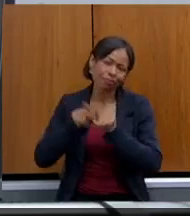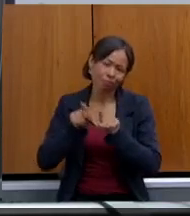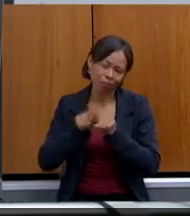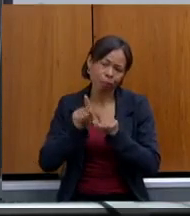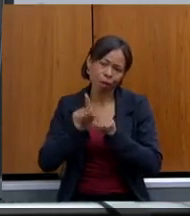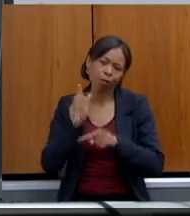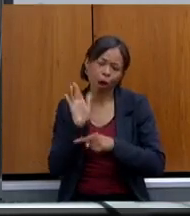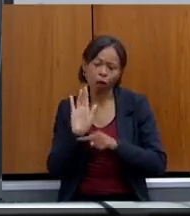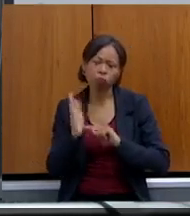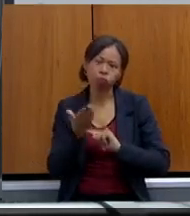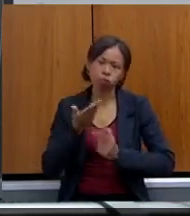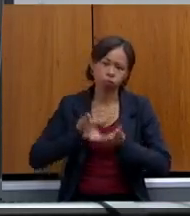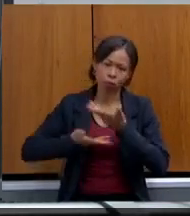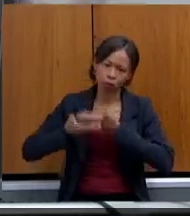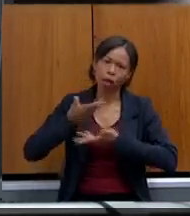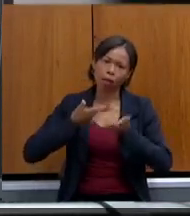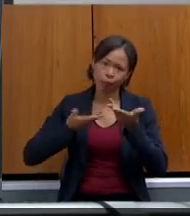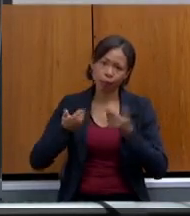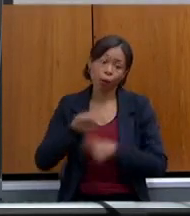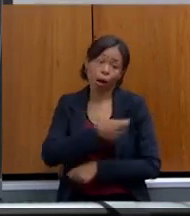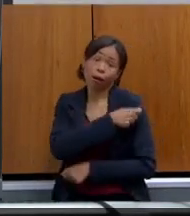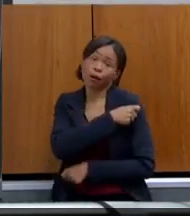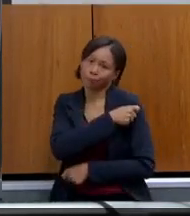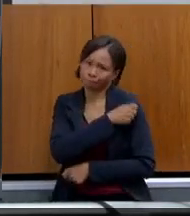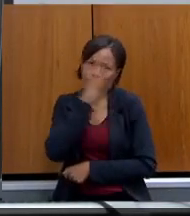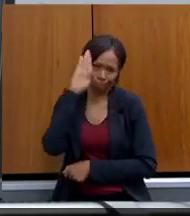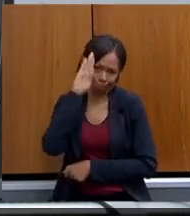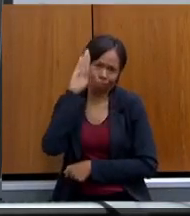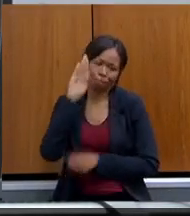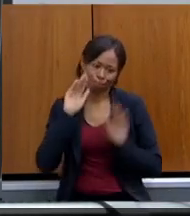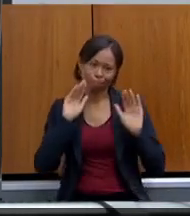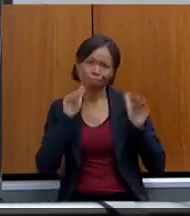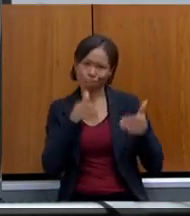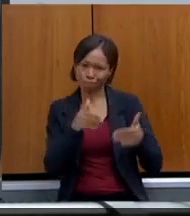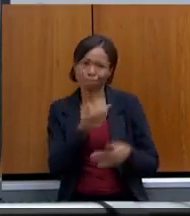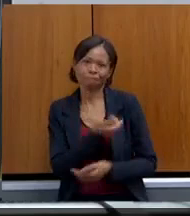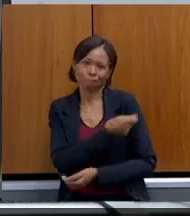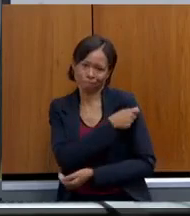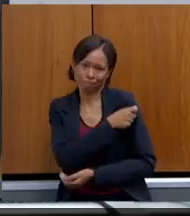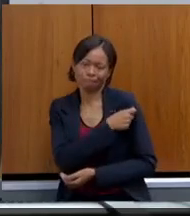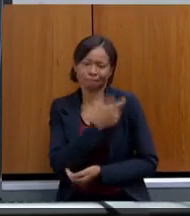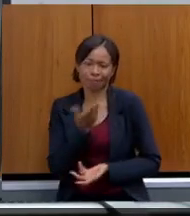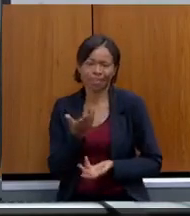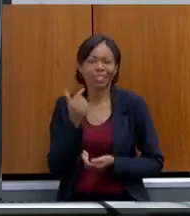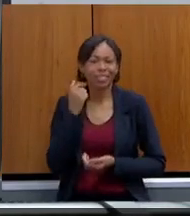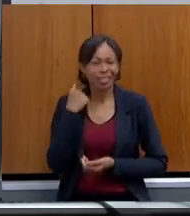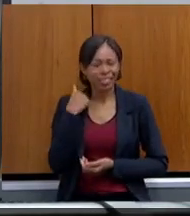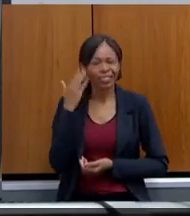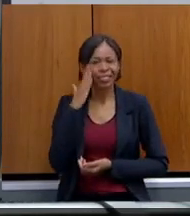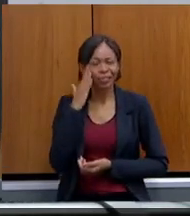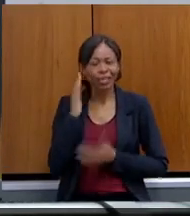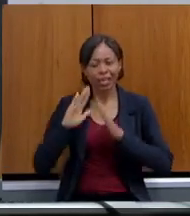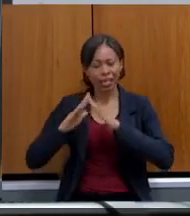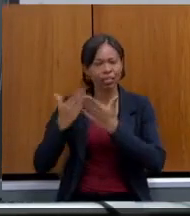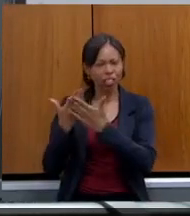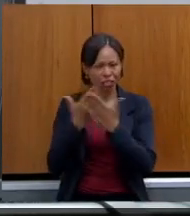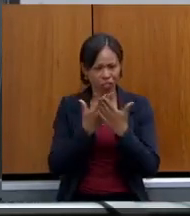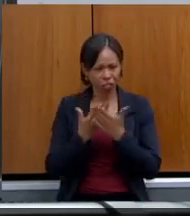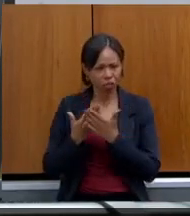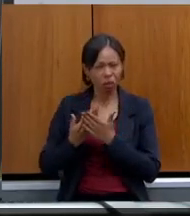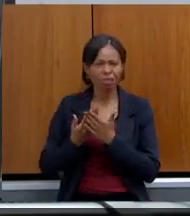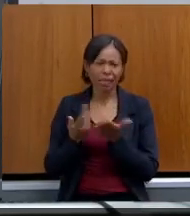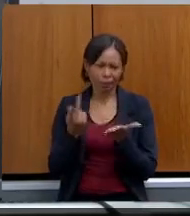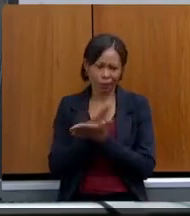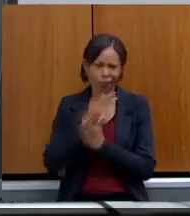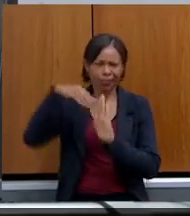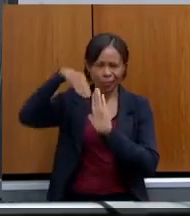o que precisa ser olhar de aponta são os nossos alunos e eu vejo que eles podem né Essa suas próprias escolas que ficaram com os